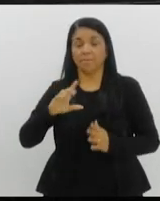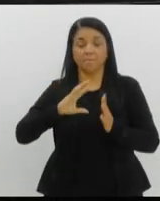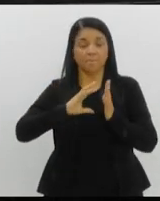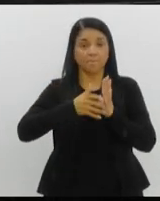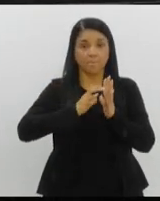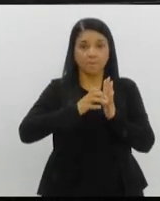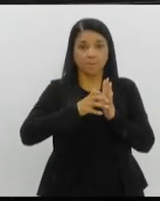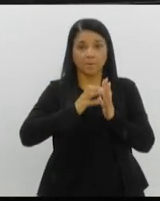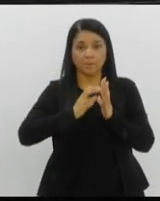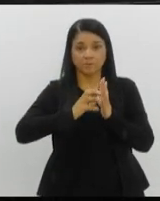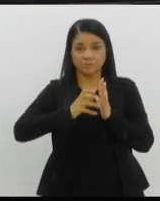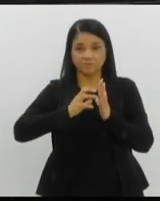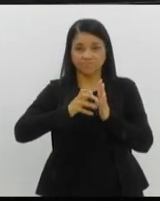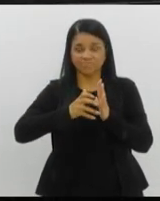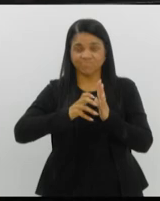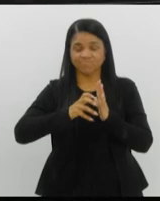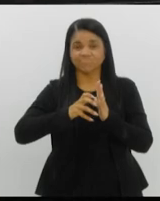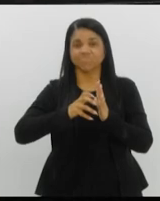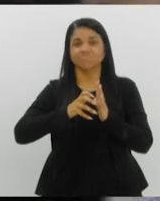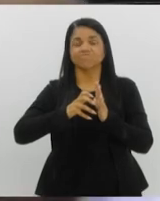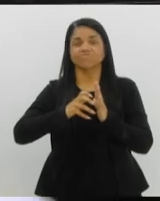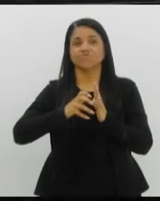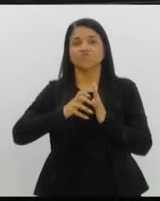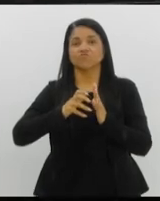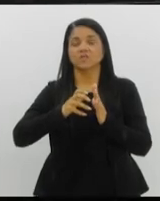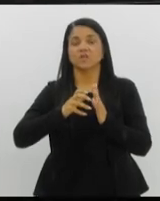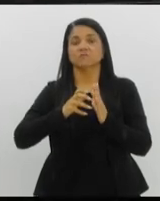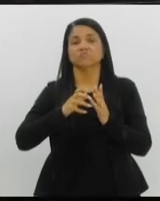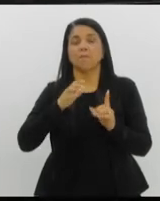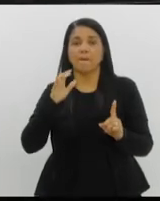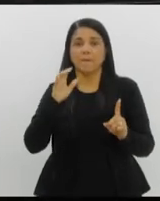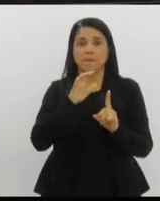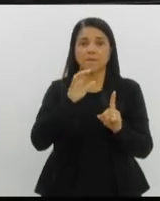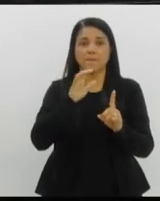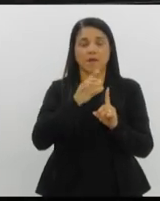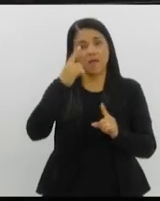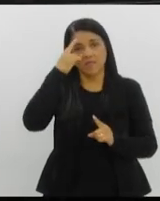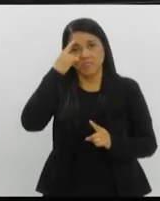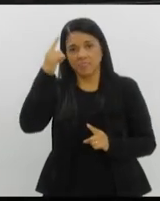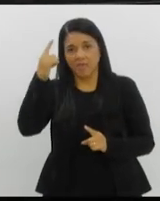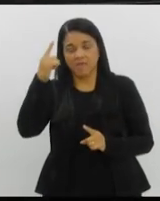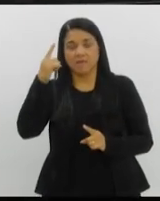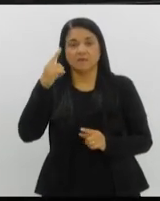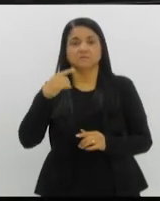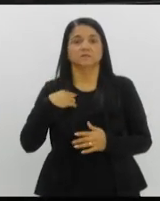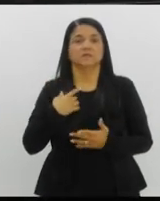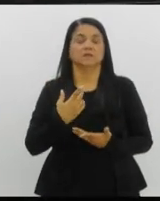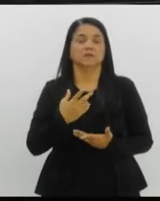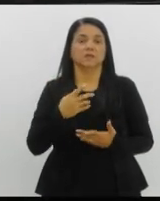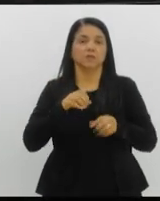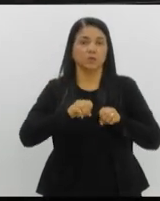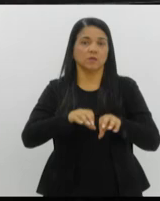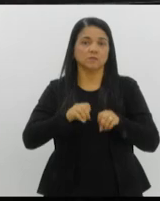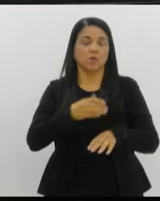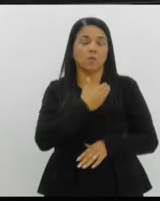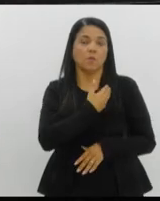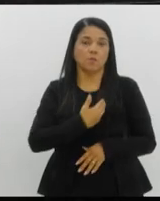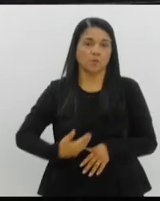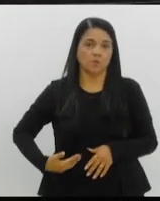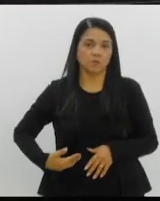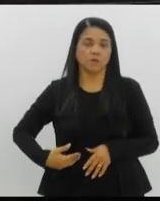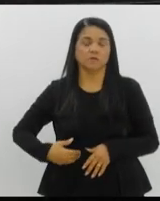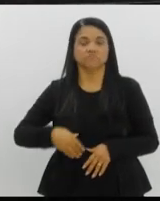vem atacando sistematicamente a ideia da educação pública, gratuita e laica de qualidade. Ora, falamos de um